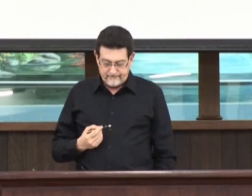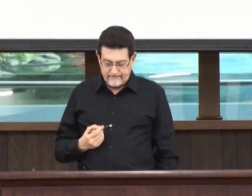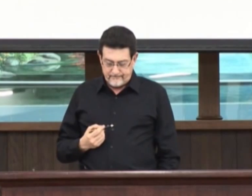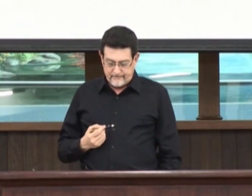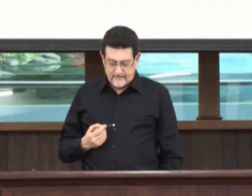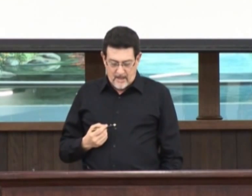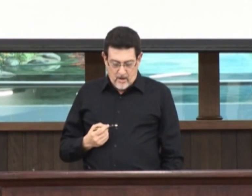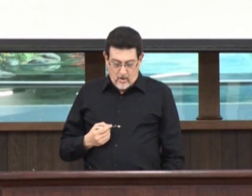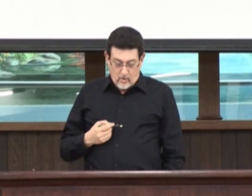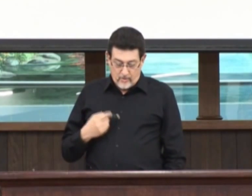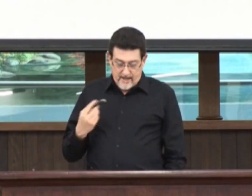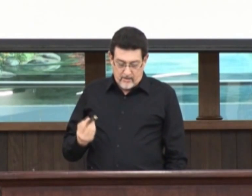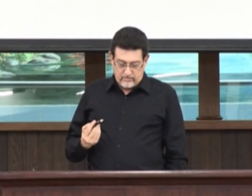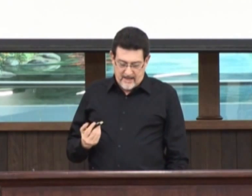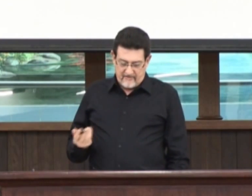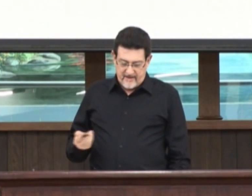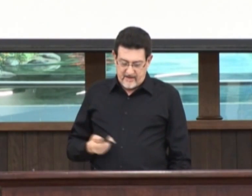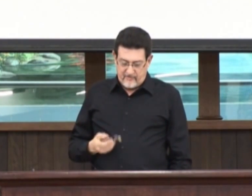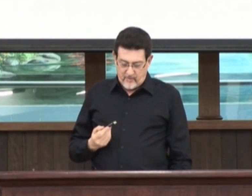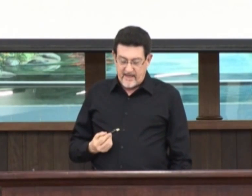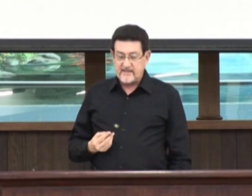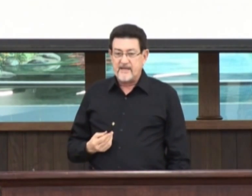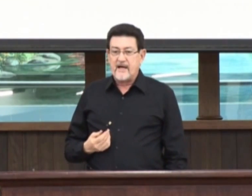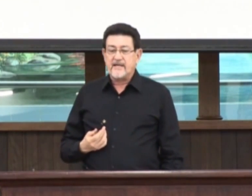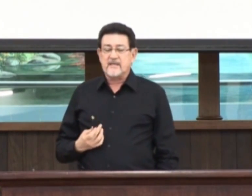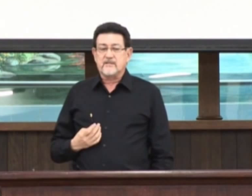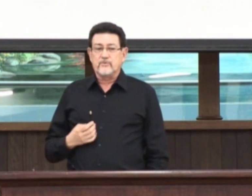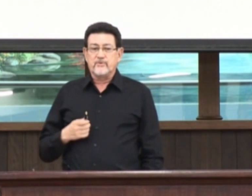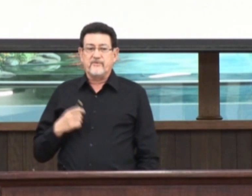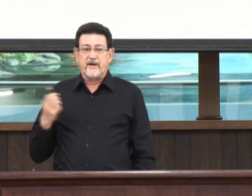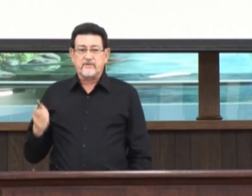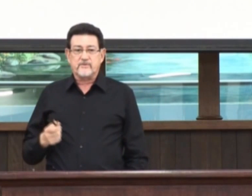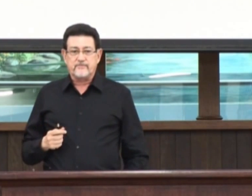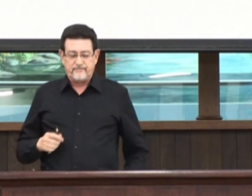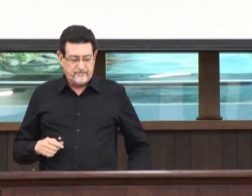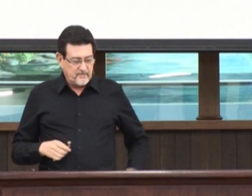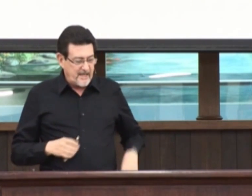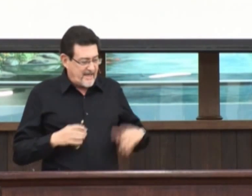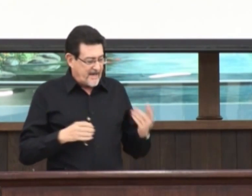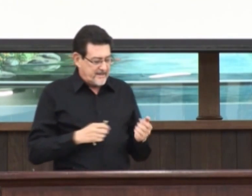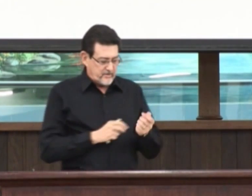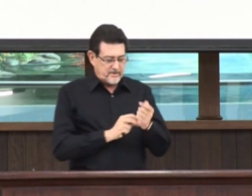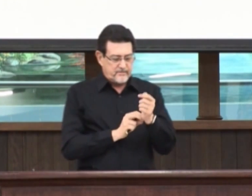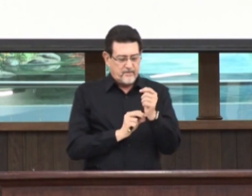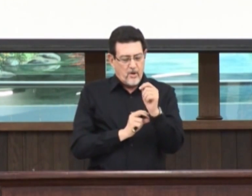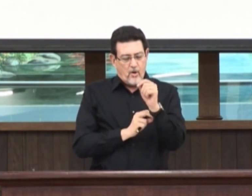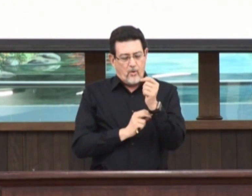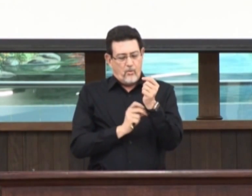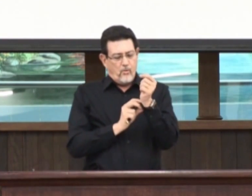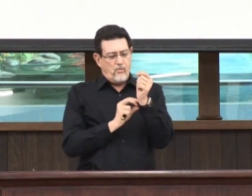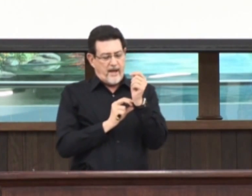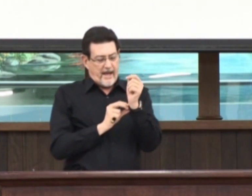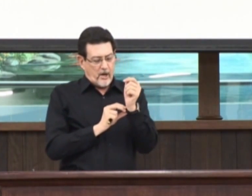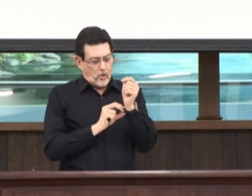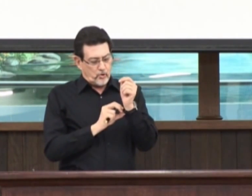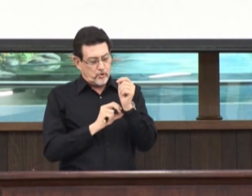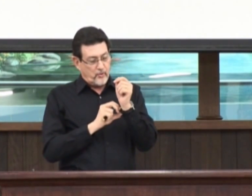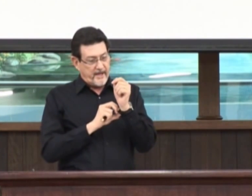ou não haver influência na criação do universo. O que era Deus?